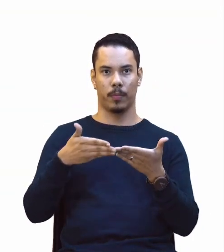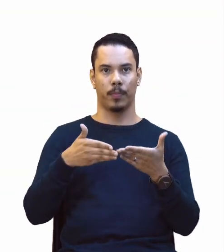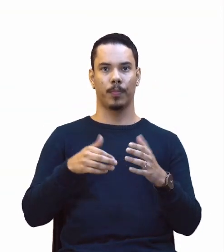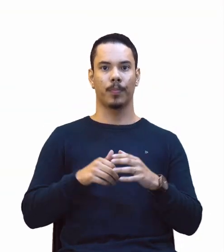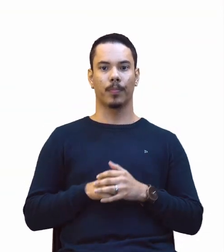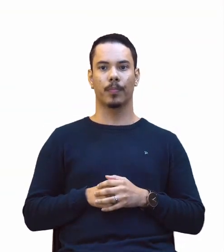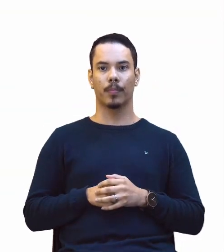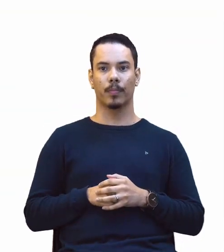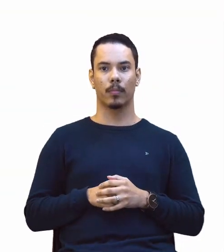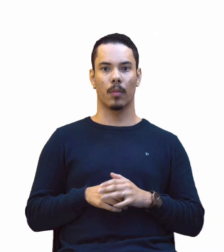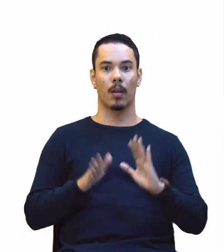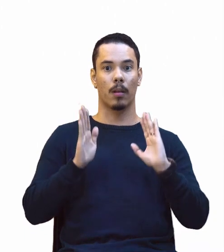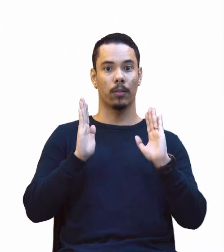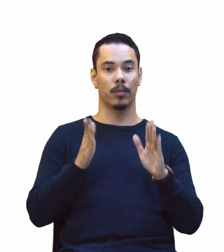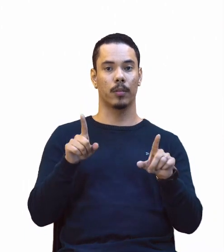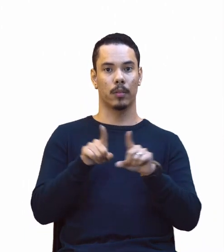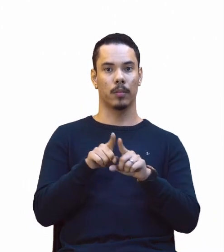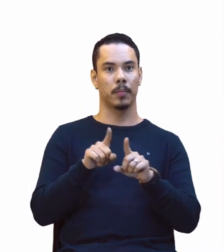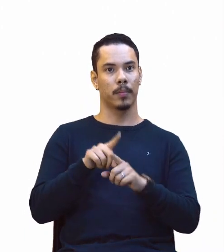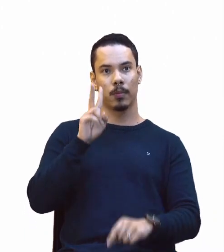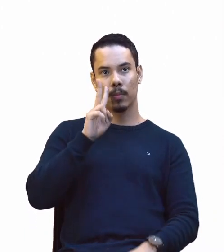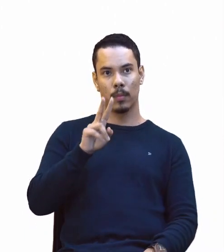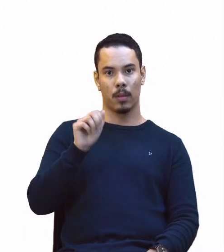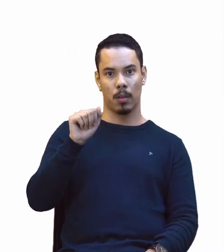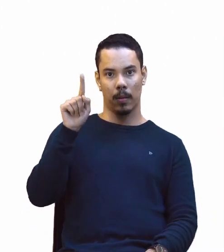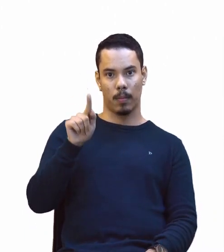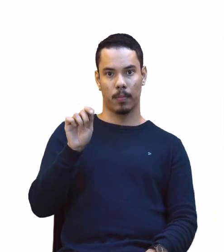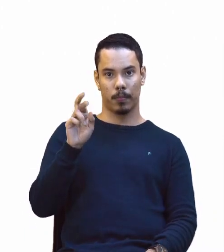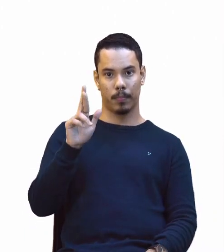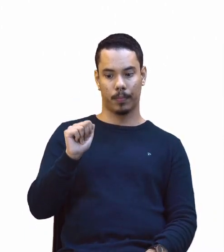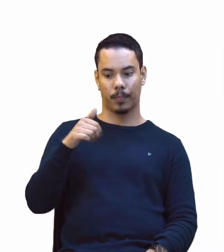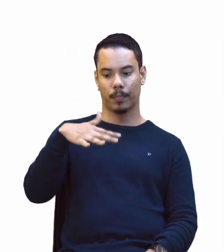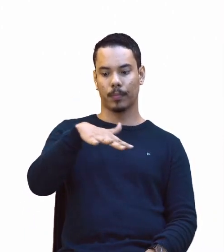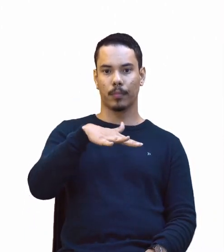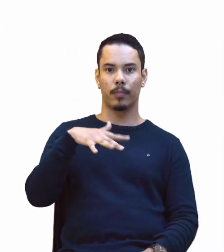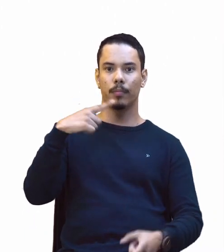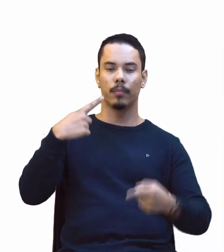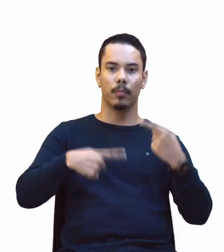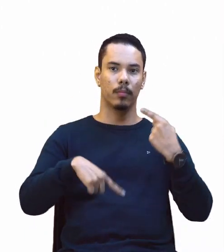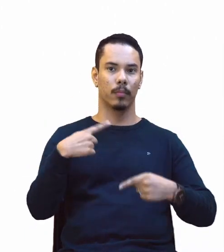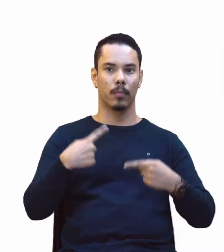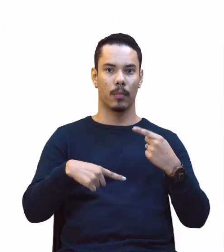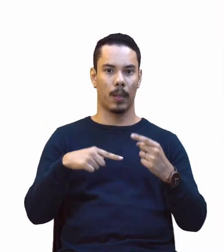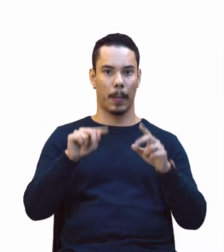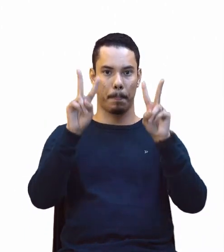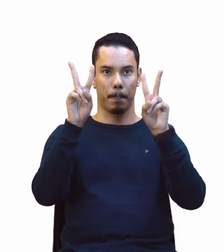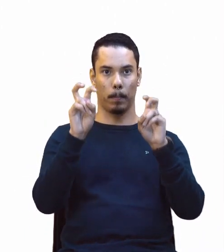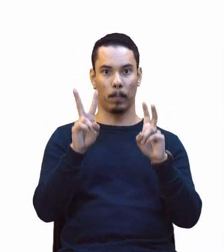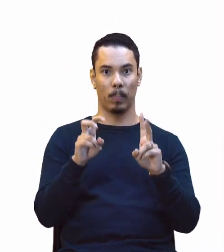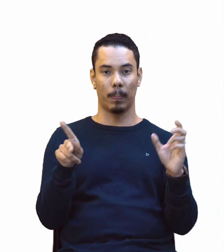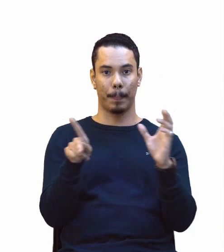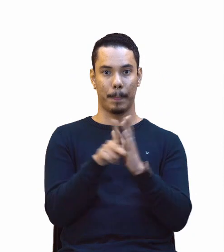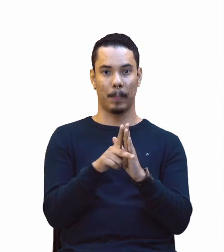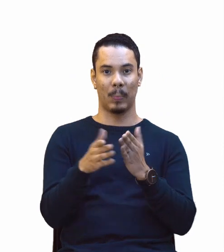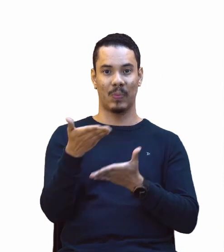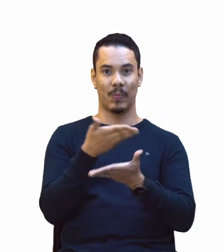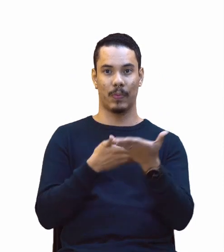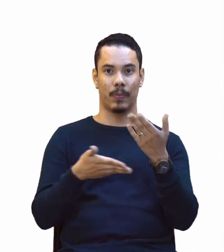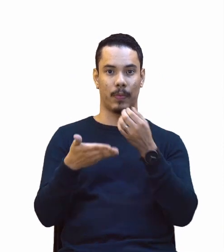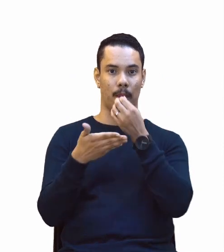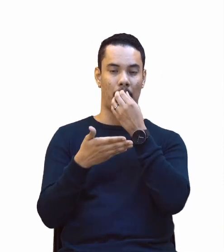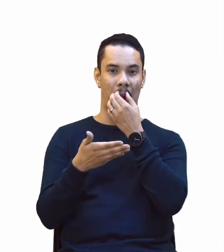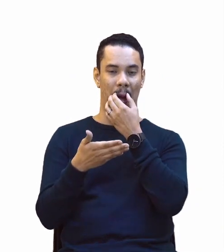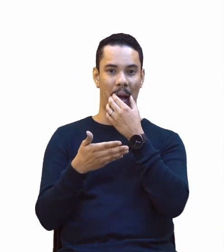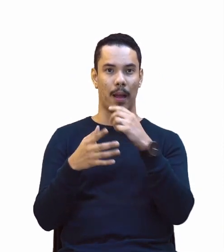Vimos que a ágora é o espaço onde eram debatidos os assuntos de interesse comum. E